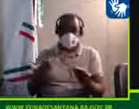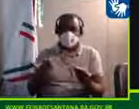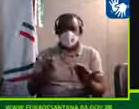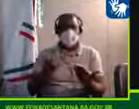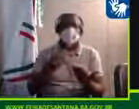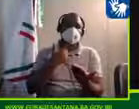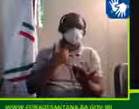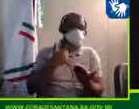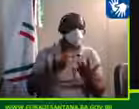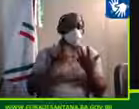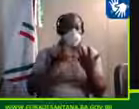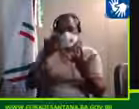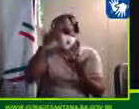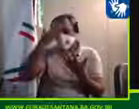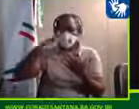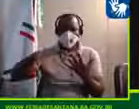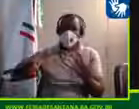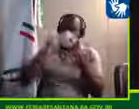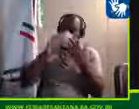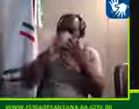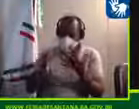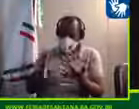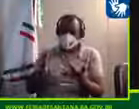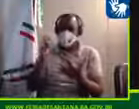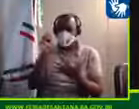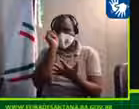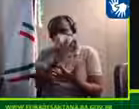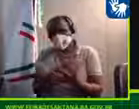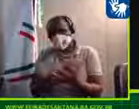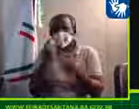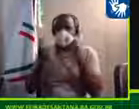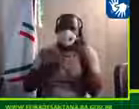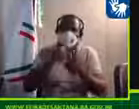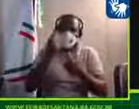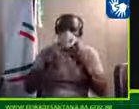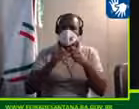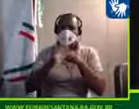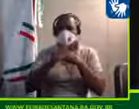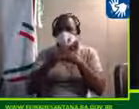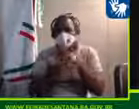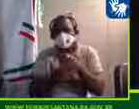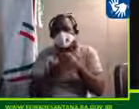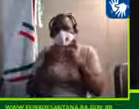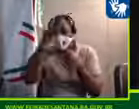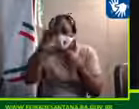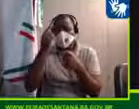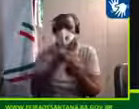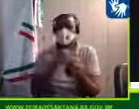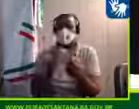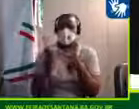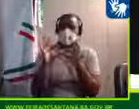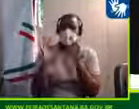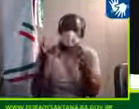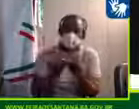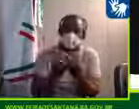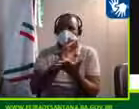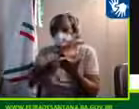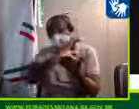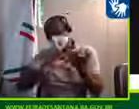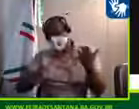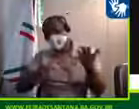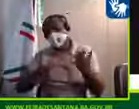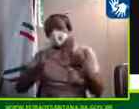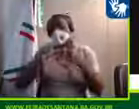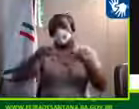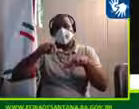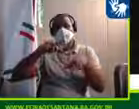solidariedade às pessoas que estão convalescendo da Covid-19, às pessoas que perderam seus entes e a todos os brasileiros que